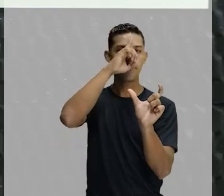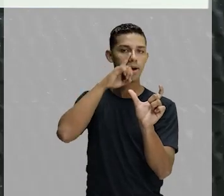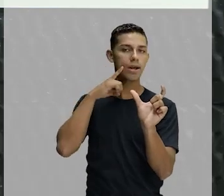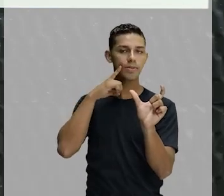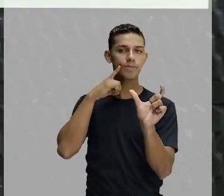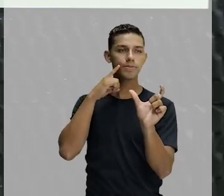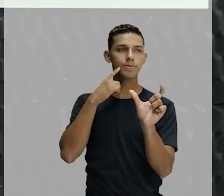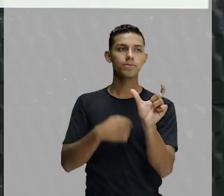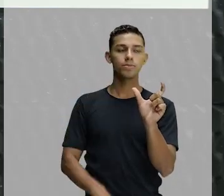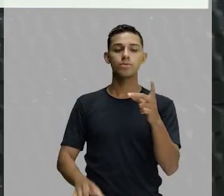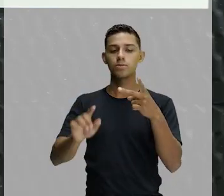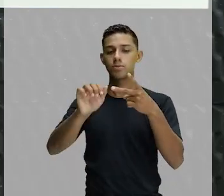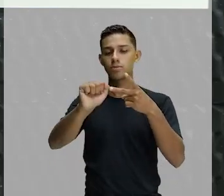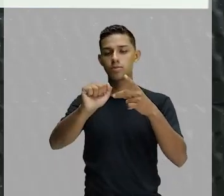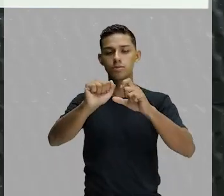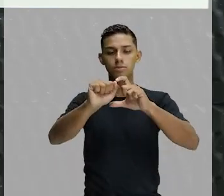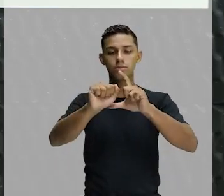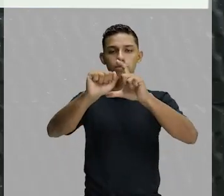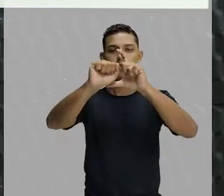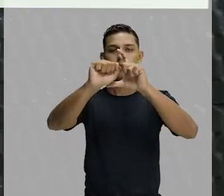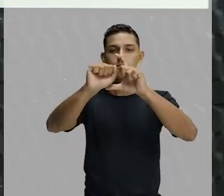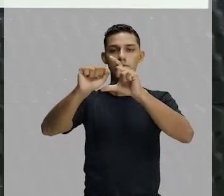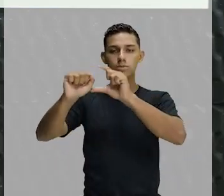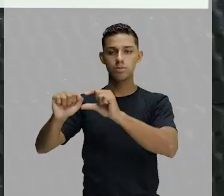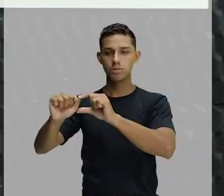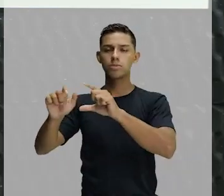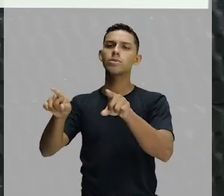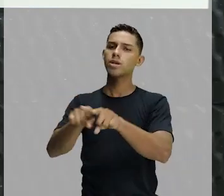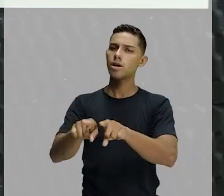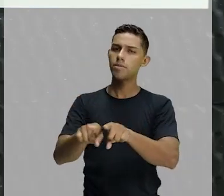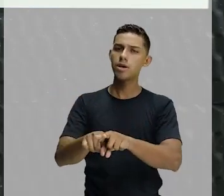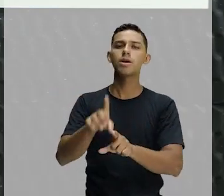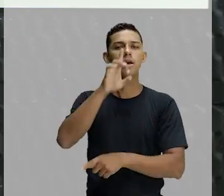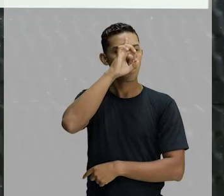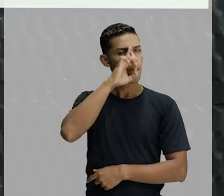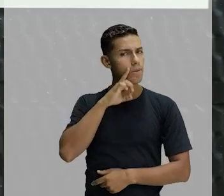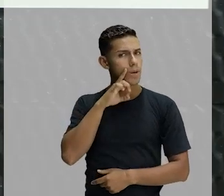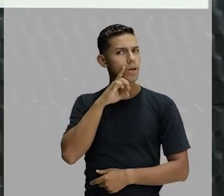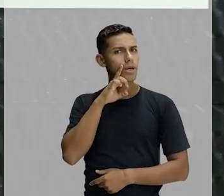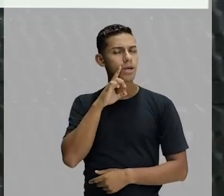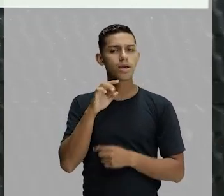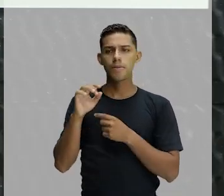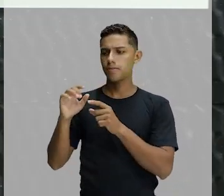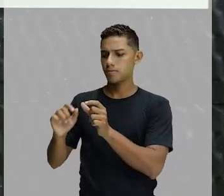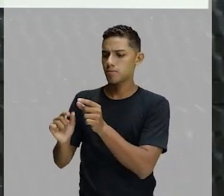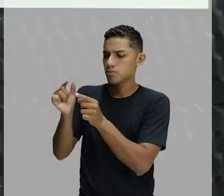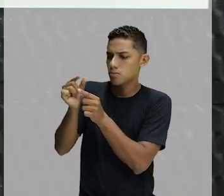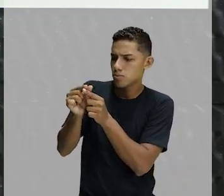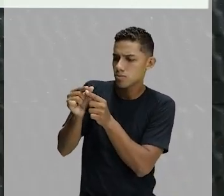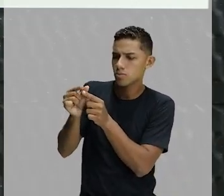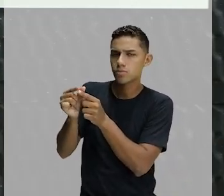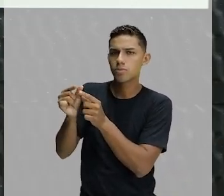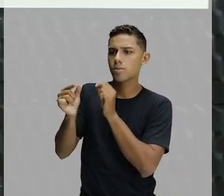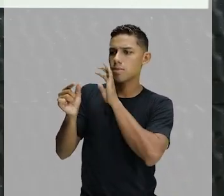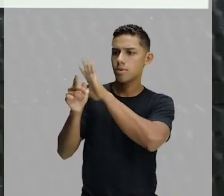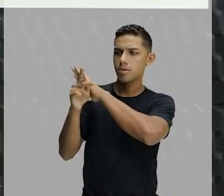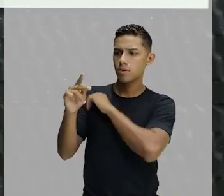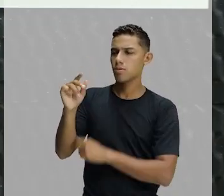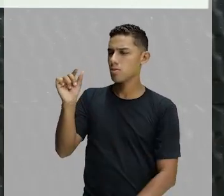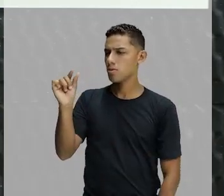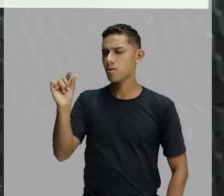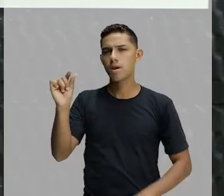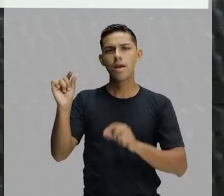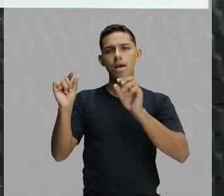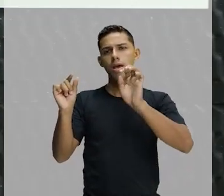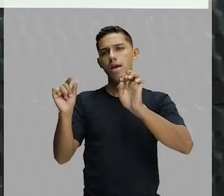azão, azinho, seria também ervilhas de coloração amarela. As ervilhas só aparecem com coloração verde quando